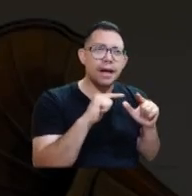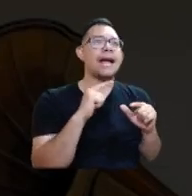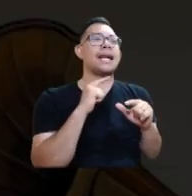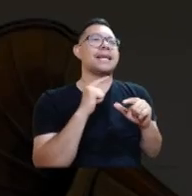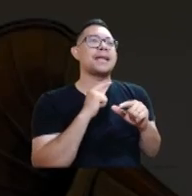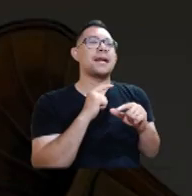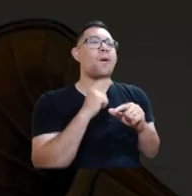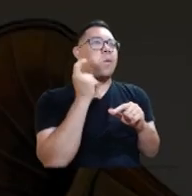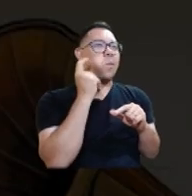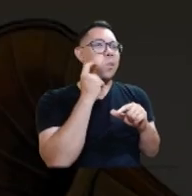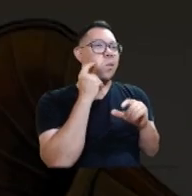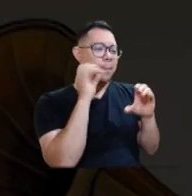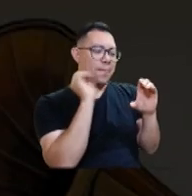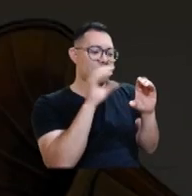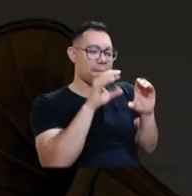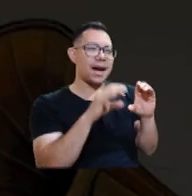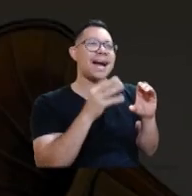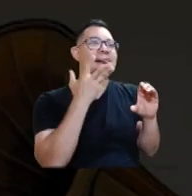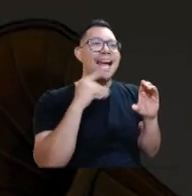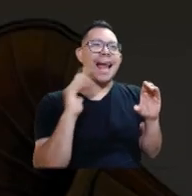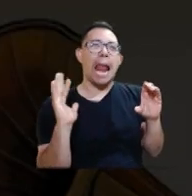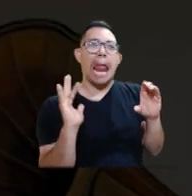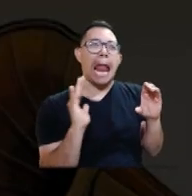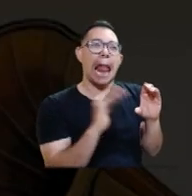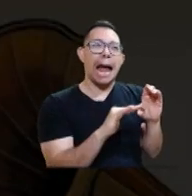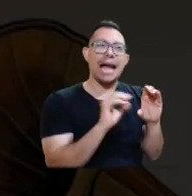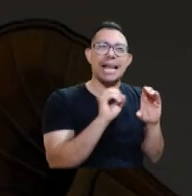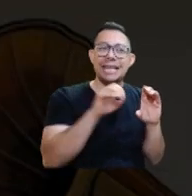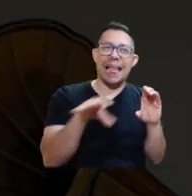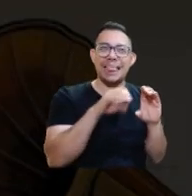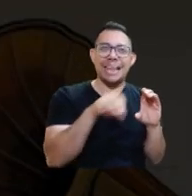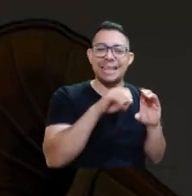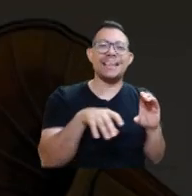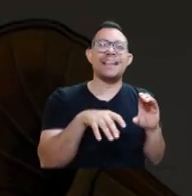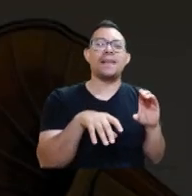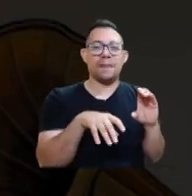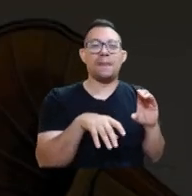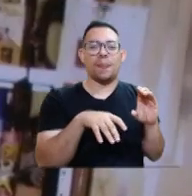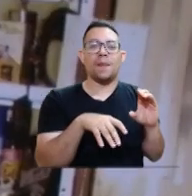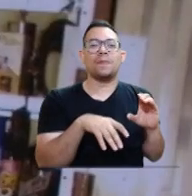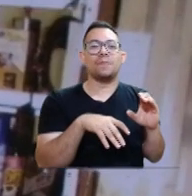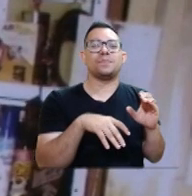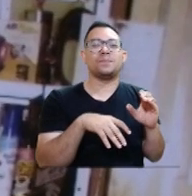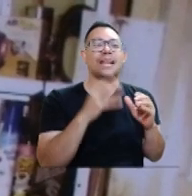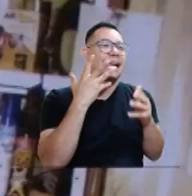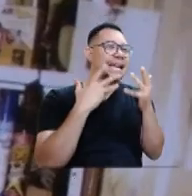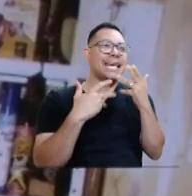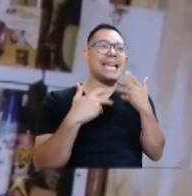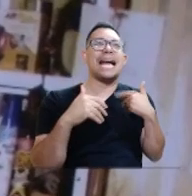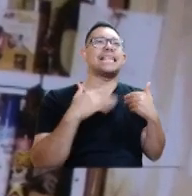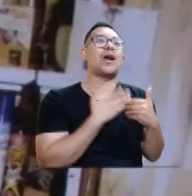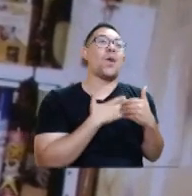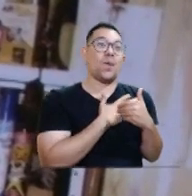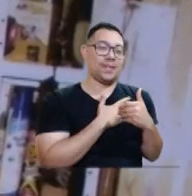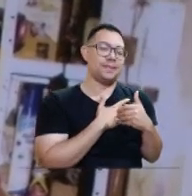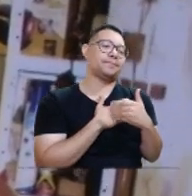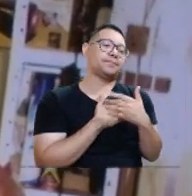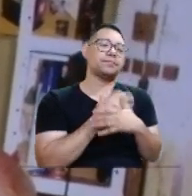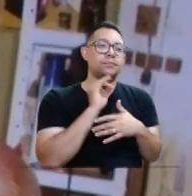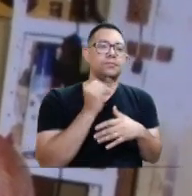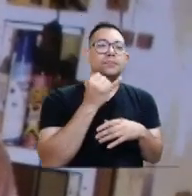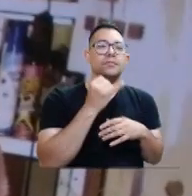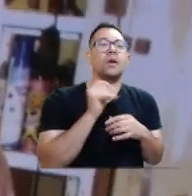enchi de bala. E quando a gente começar, as crianças vêm junto. A gente pega, pode pegar a bala, né? Aí deu